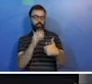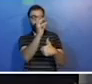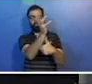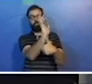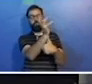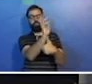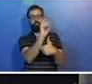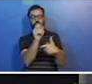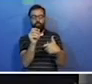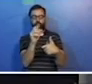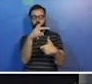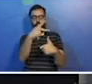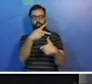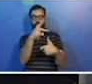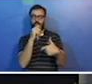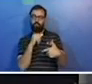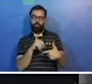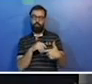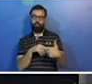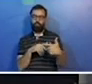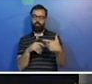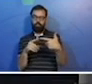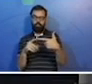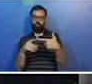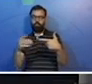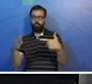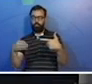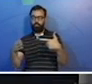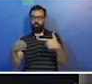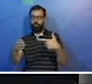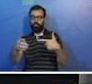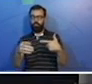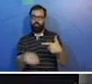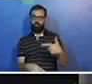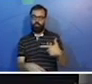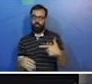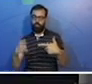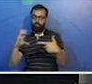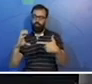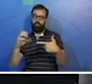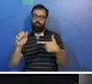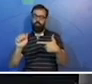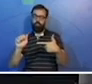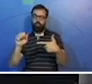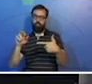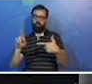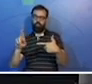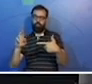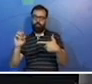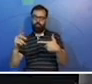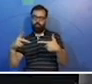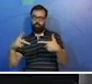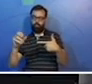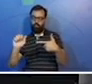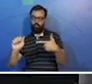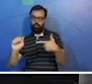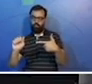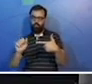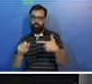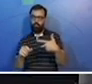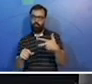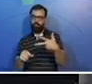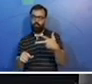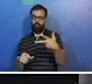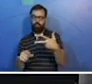alga, produtor. Vamos para a carpa, primeiro consumidor. Depois nós